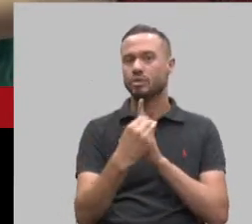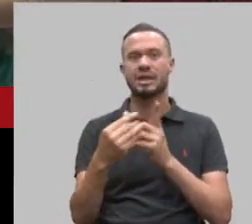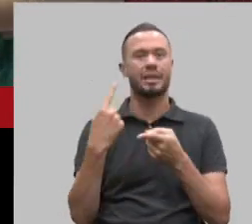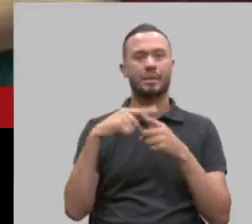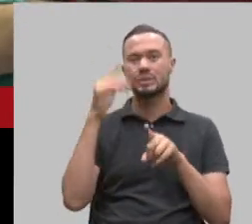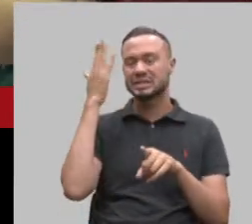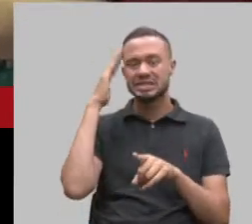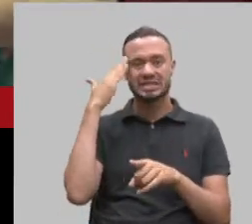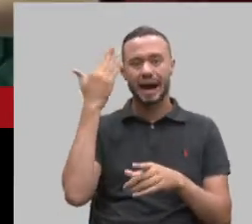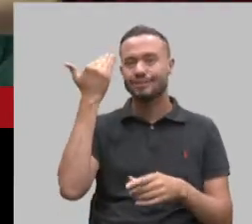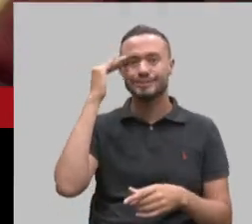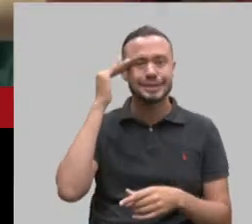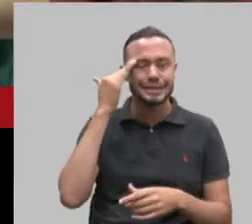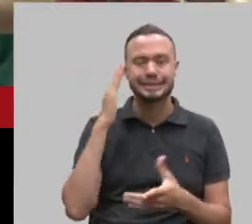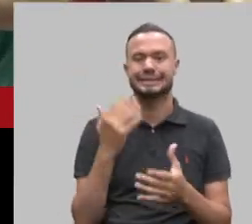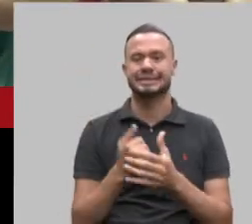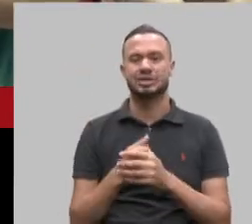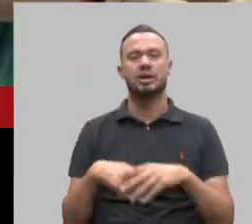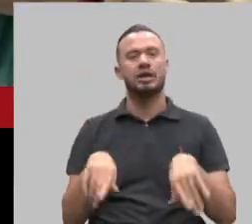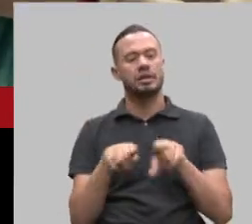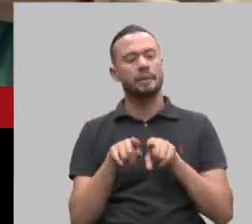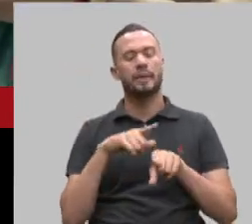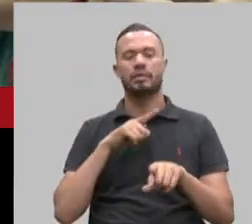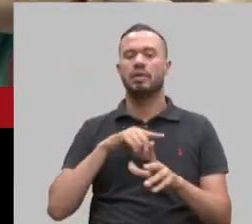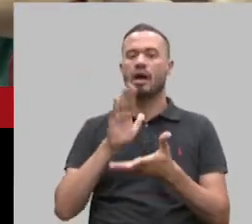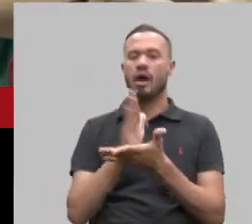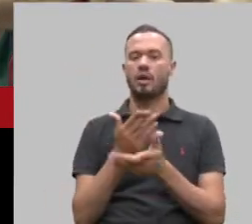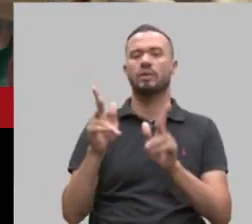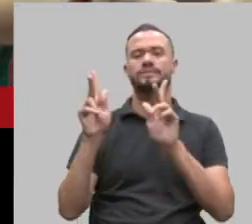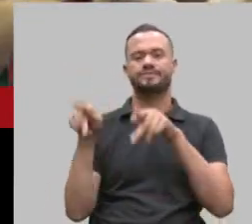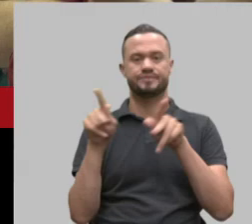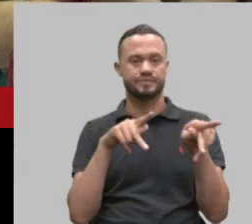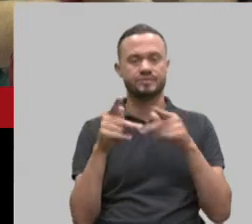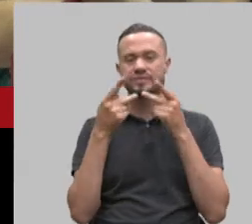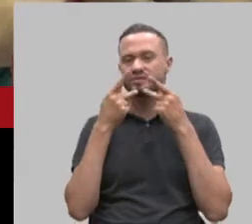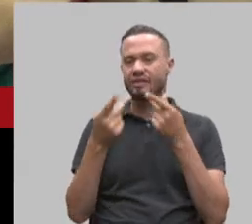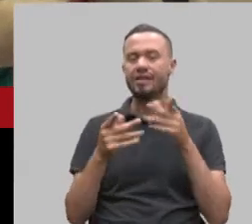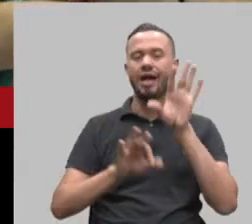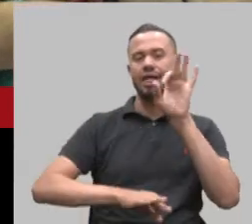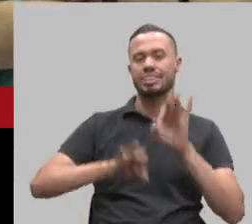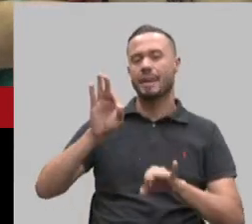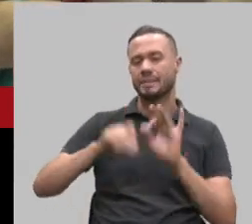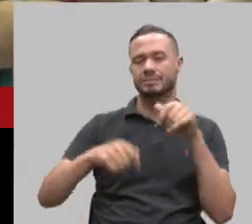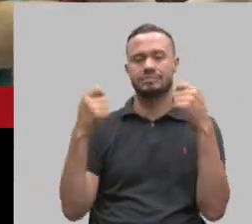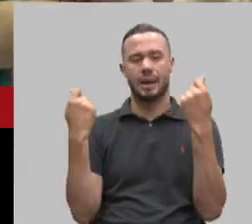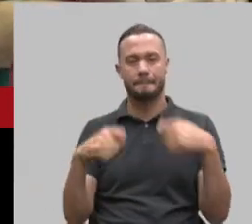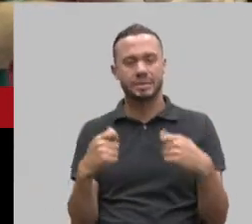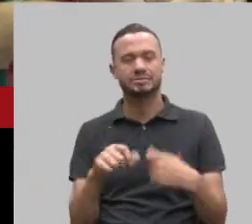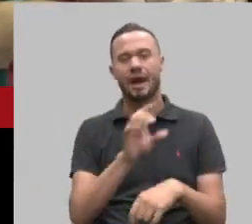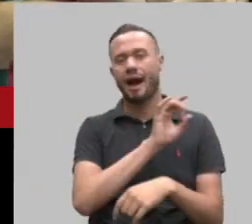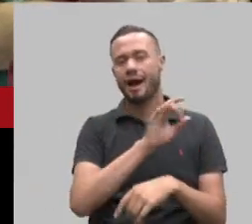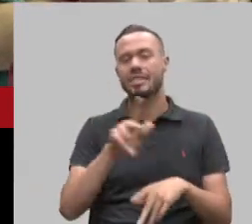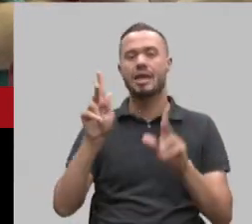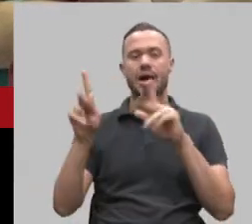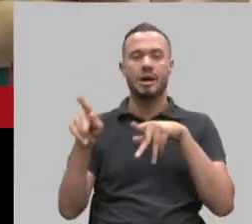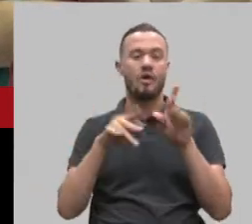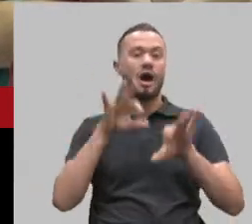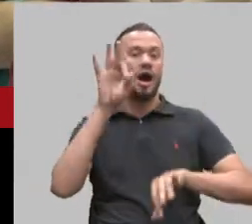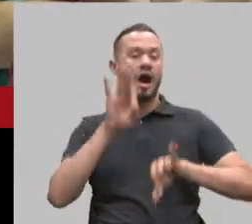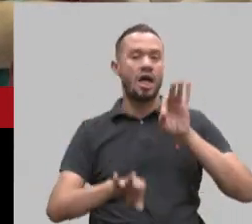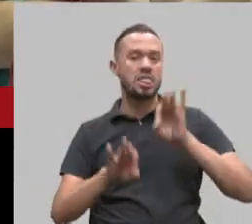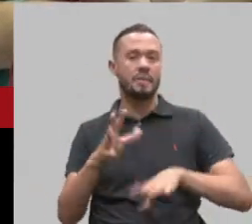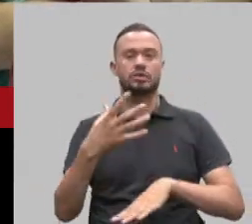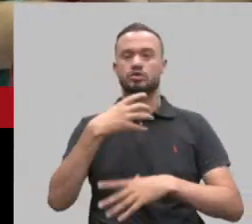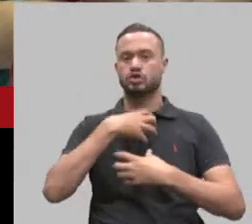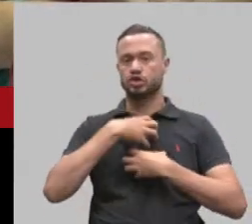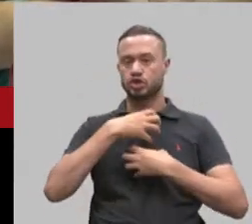suficiente e a questão do professor essa parte que fala sobre adaptar as necessidades é cada professor se adaptar ao estilo de